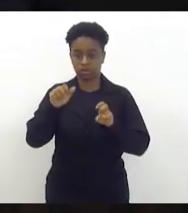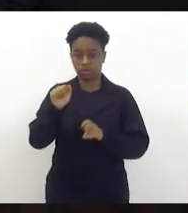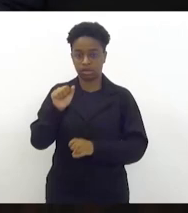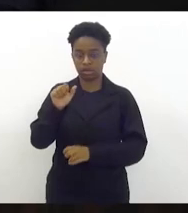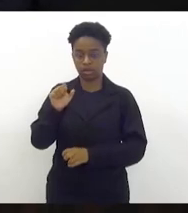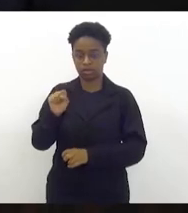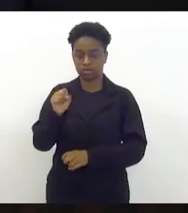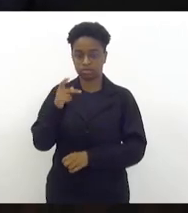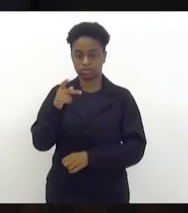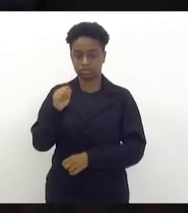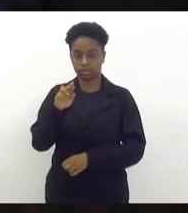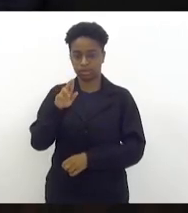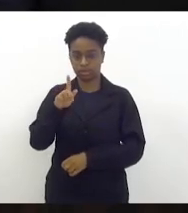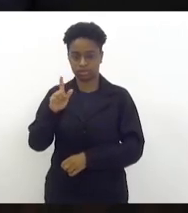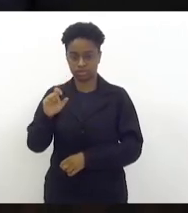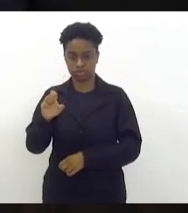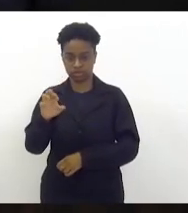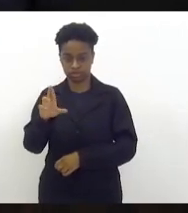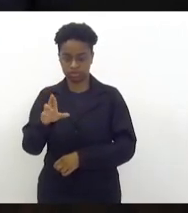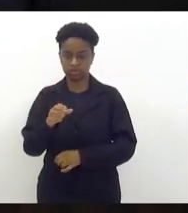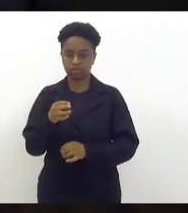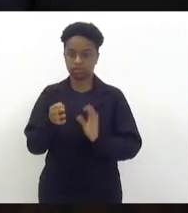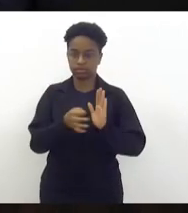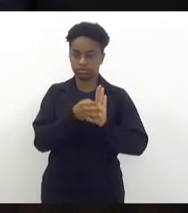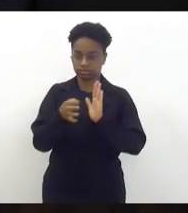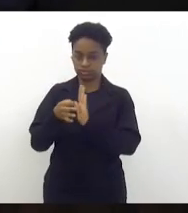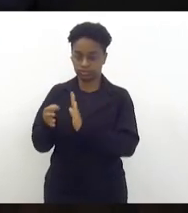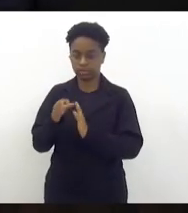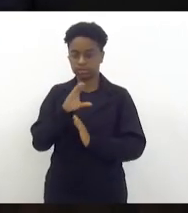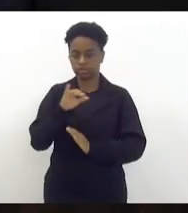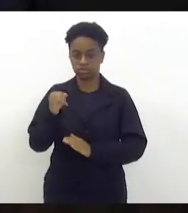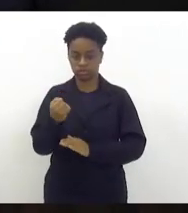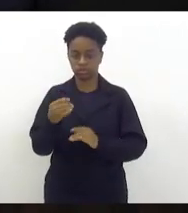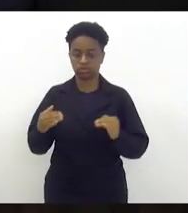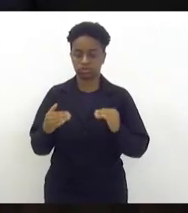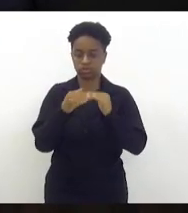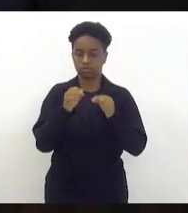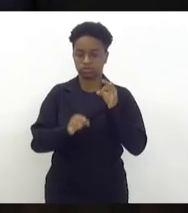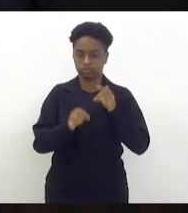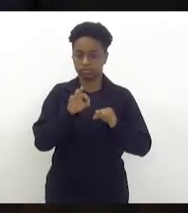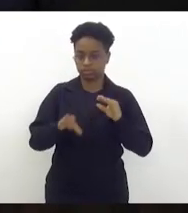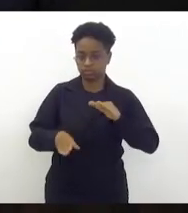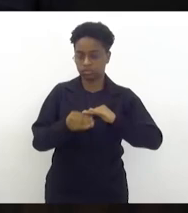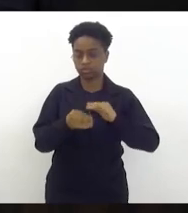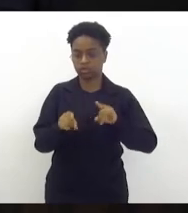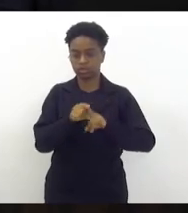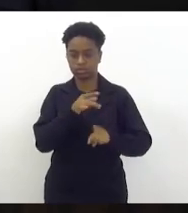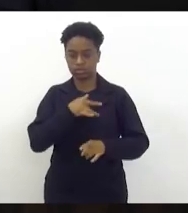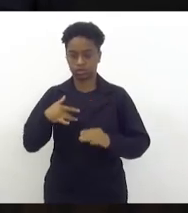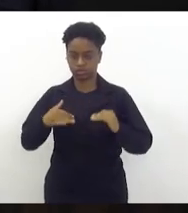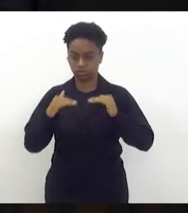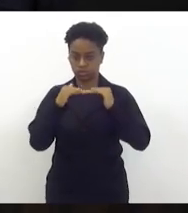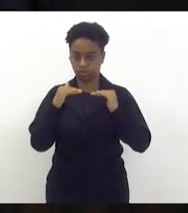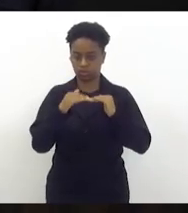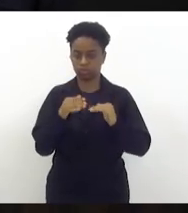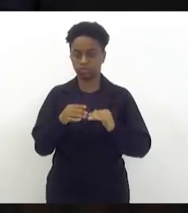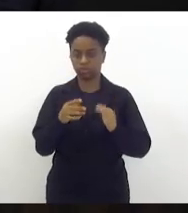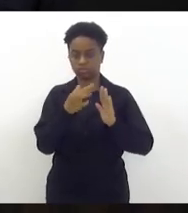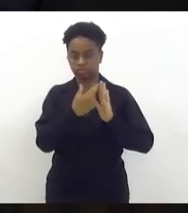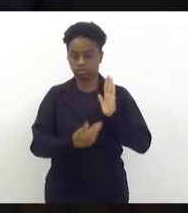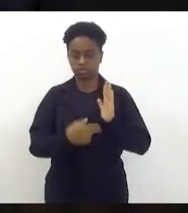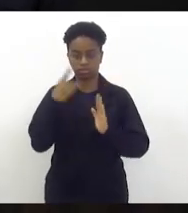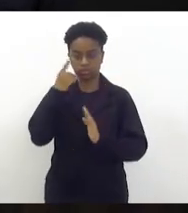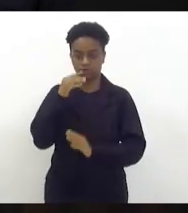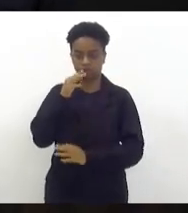Asperger. Pareceres das comissões Constituição e Justiça pela Juridicidade com emenda e de Saúde favorável. Relatores, deputados